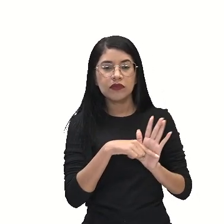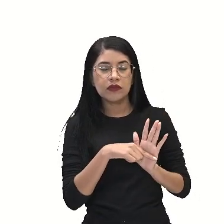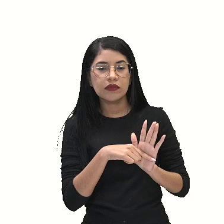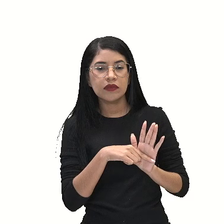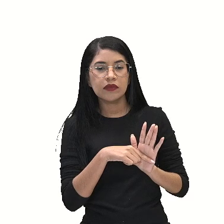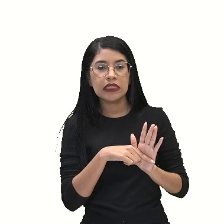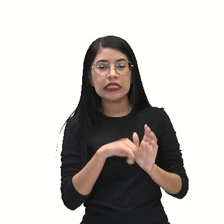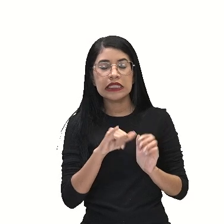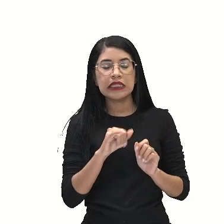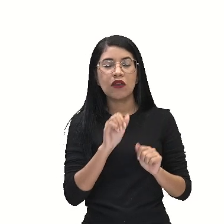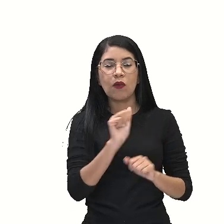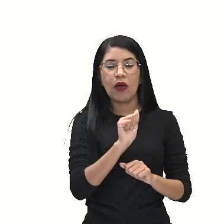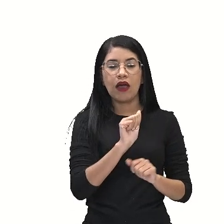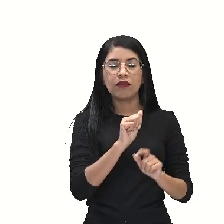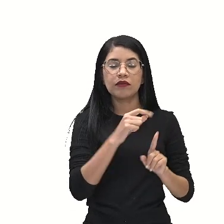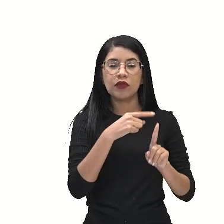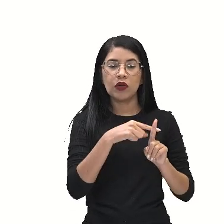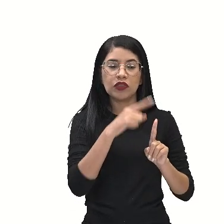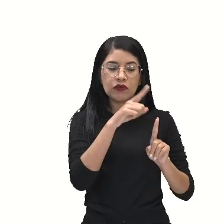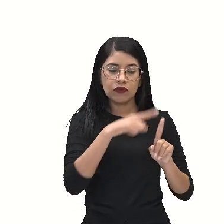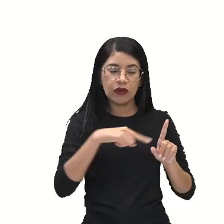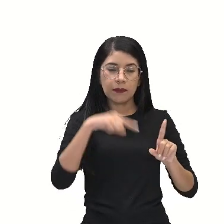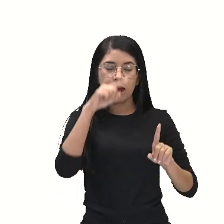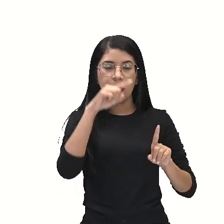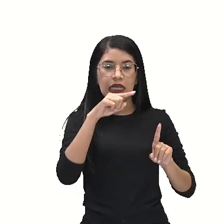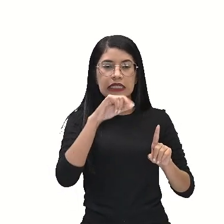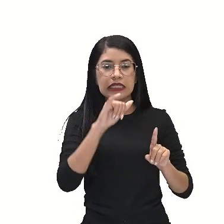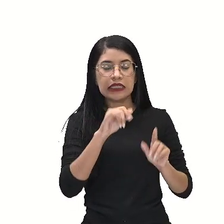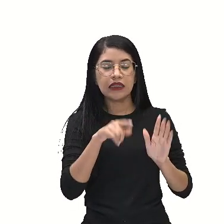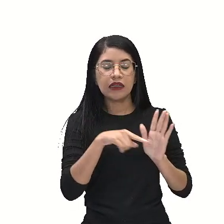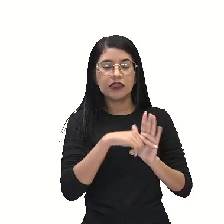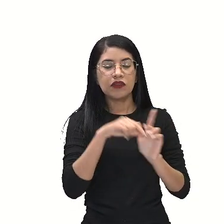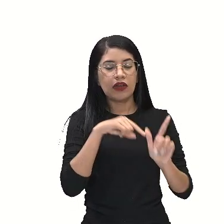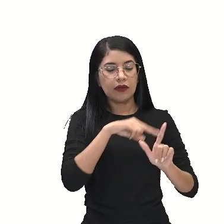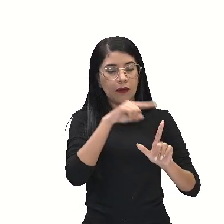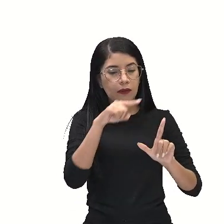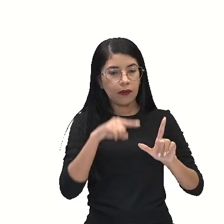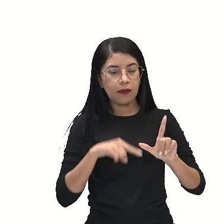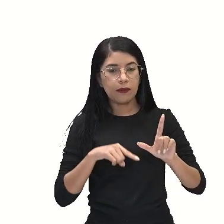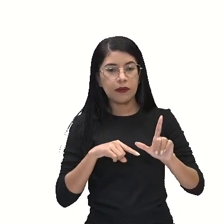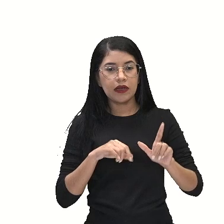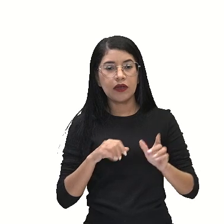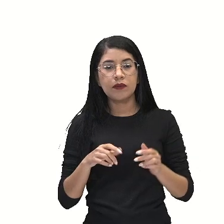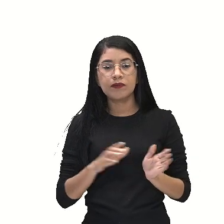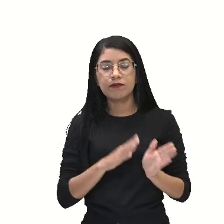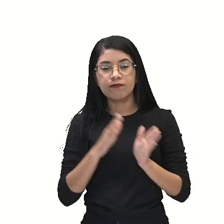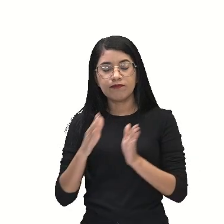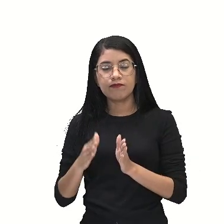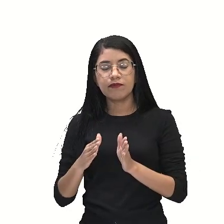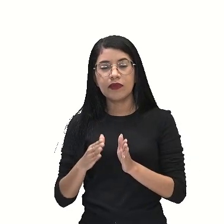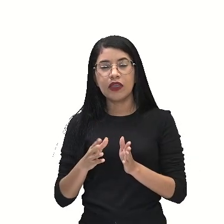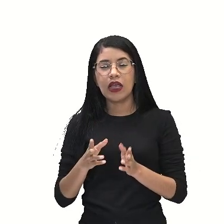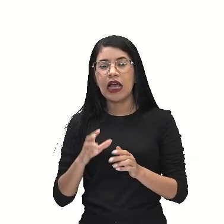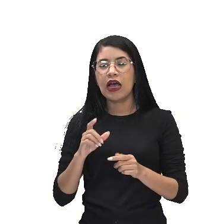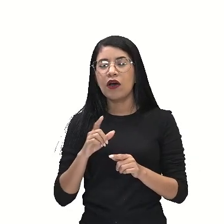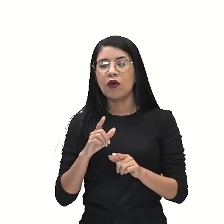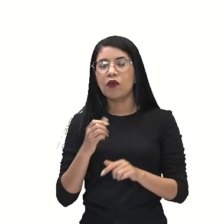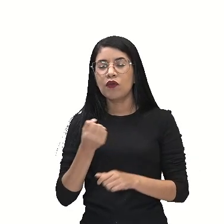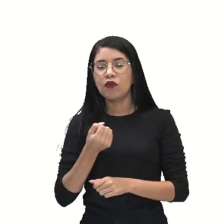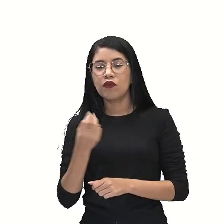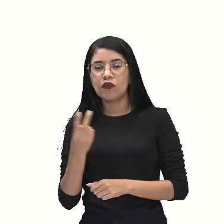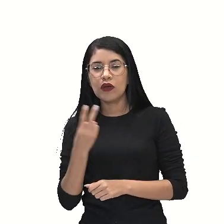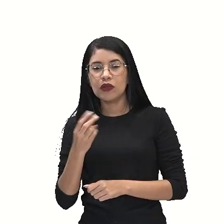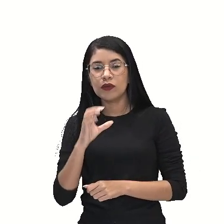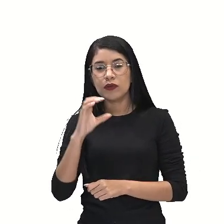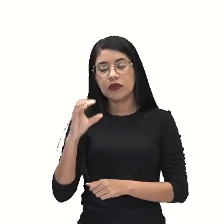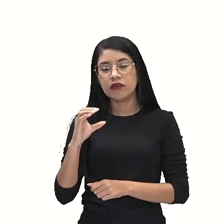para cima. Se o a for negativo, com cavidade para baixo. Segundo, observar o C. Porque o